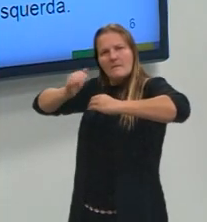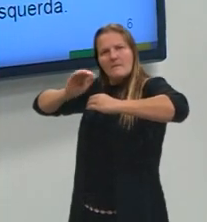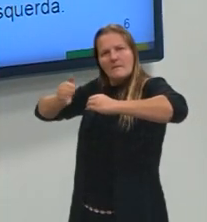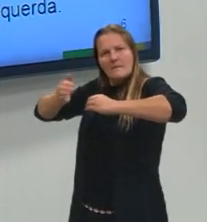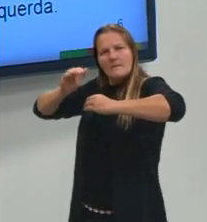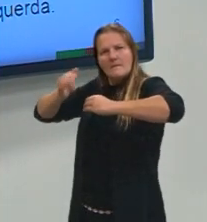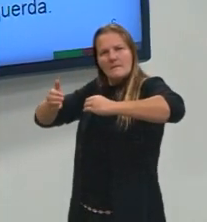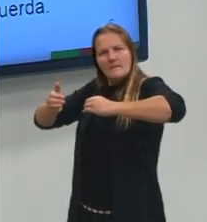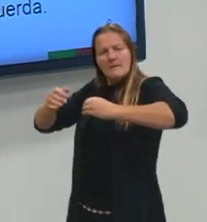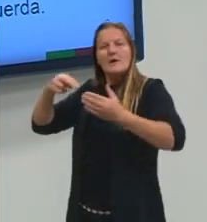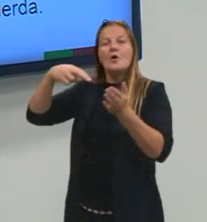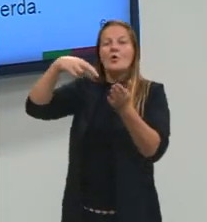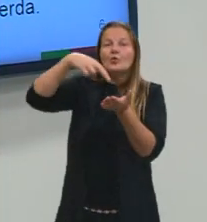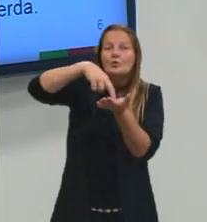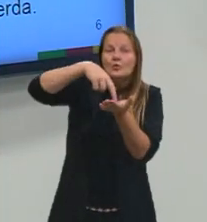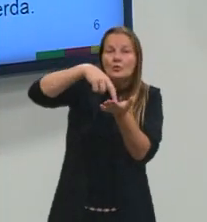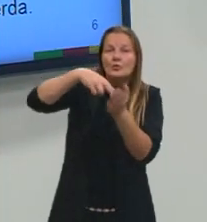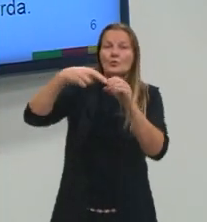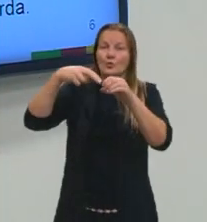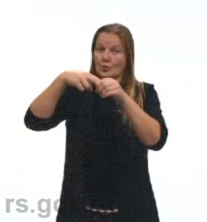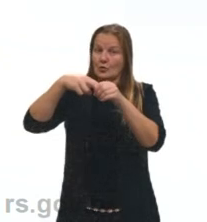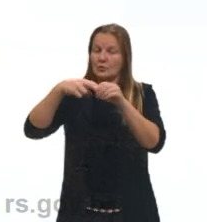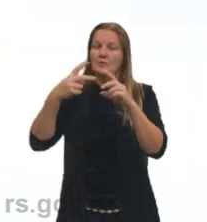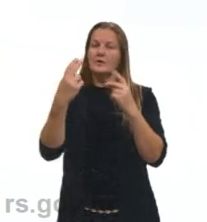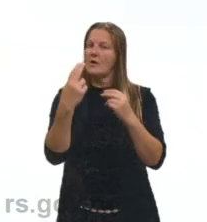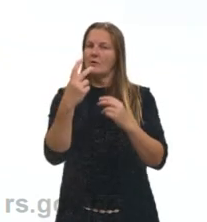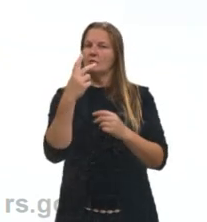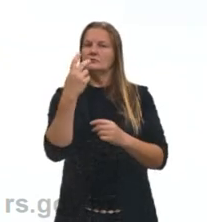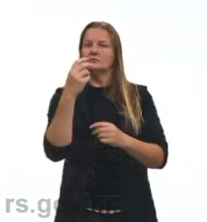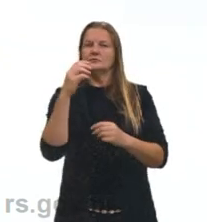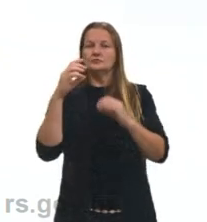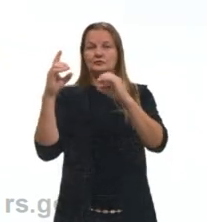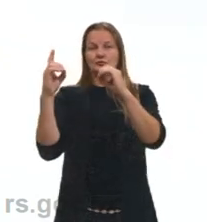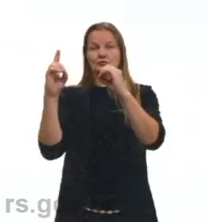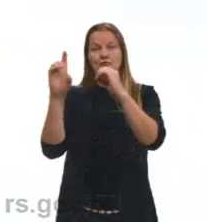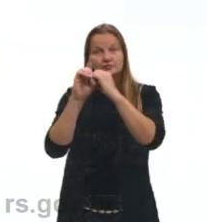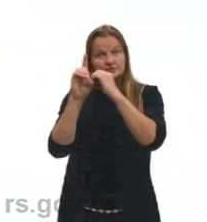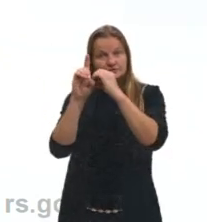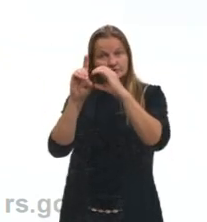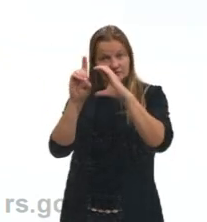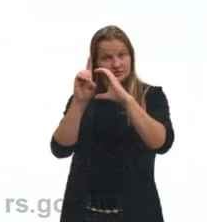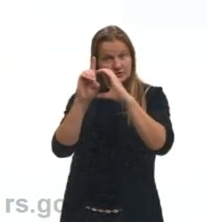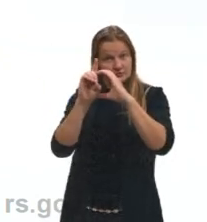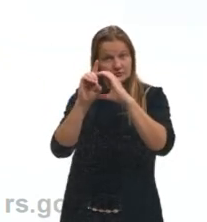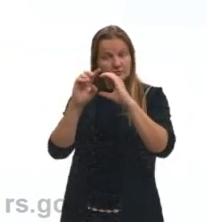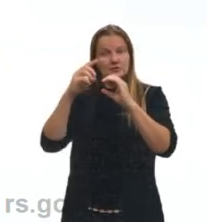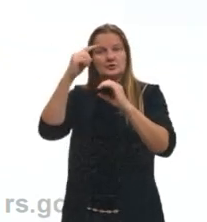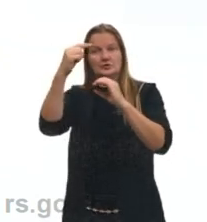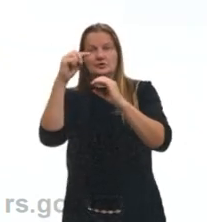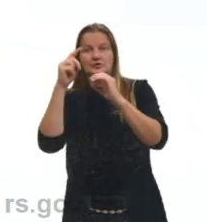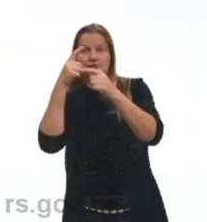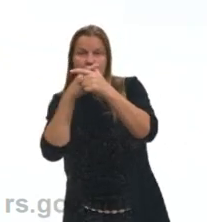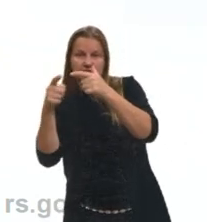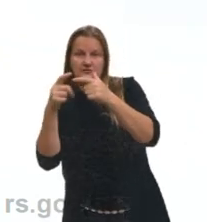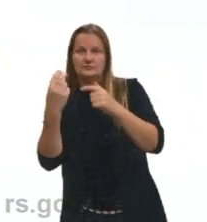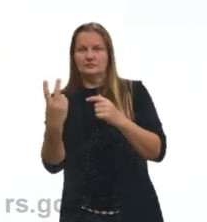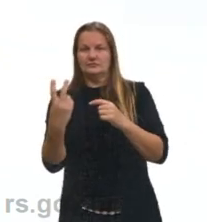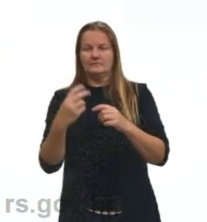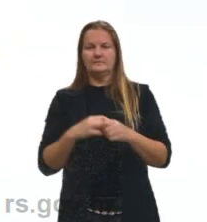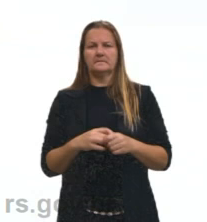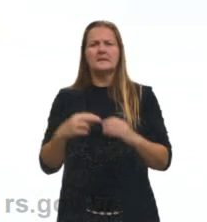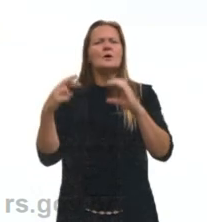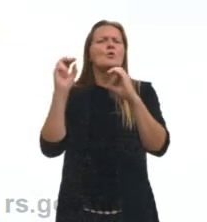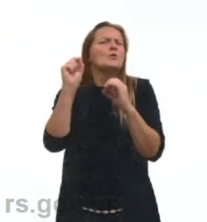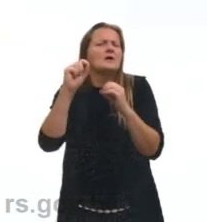núcleos têm o mesmo sentido né é o diâmetro por 2 e o que acontece com a variação do raio conforme